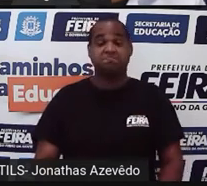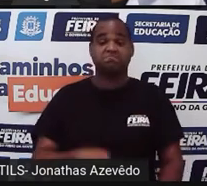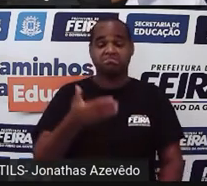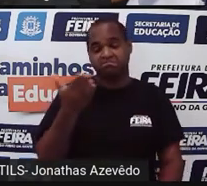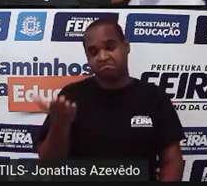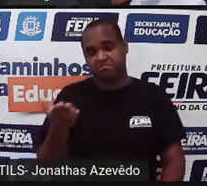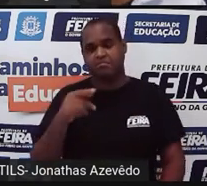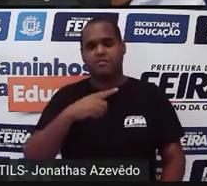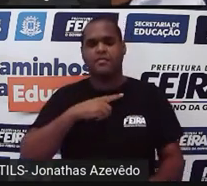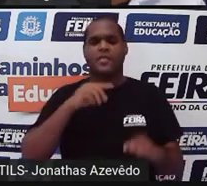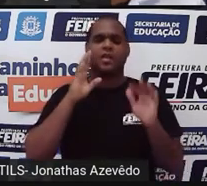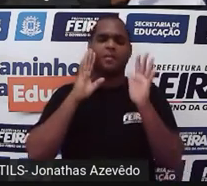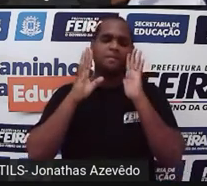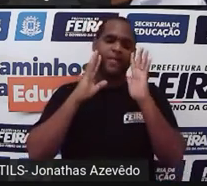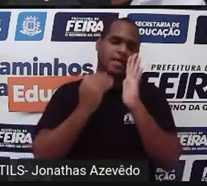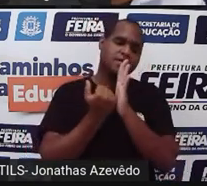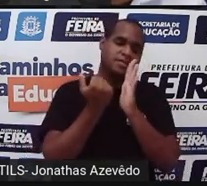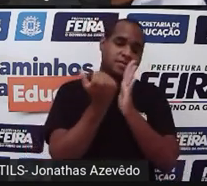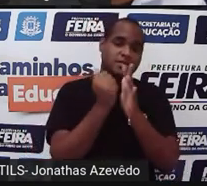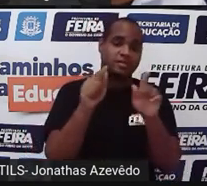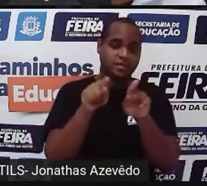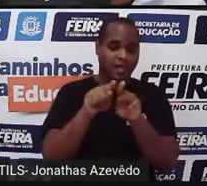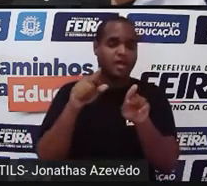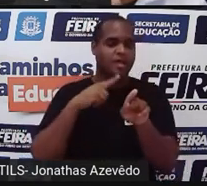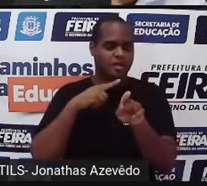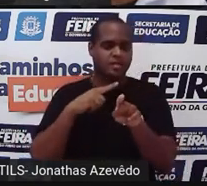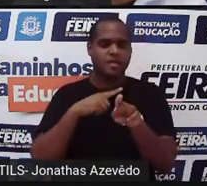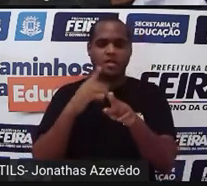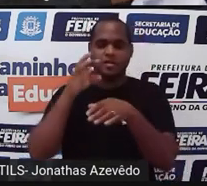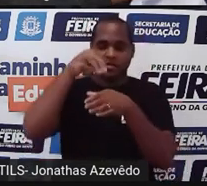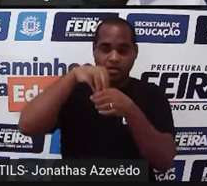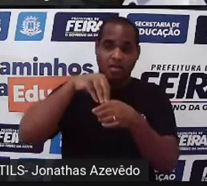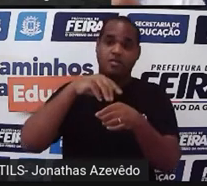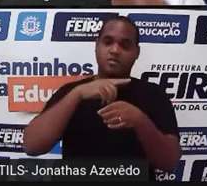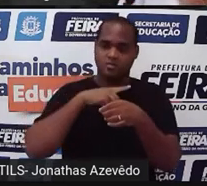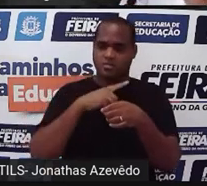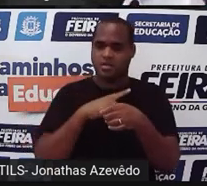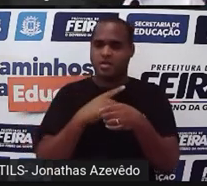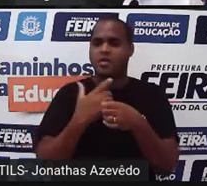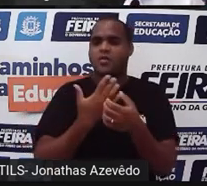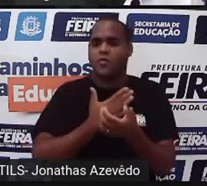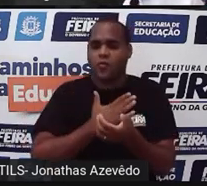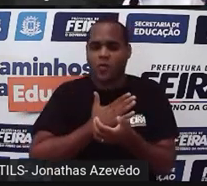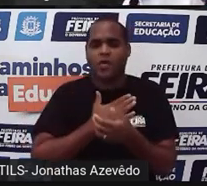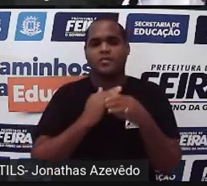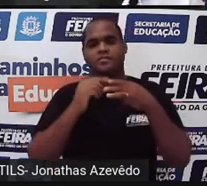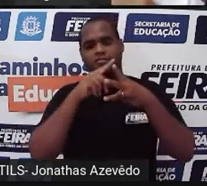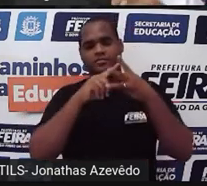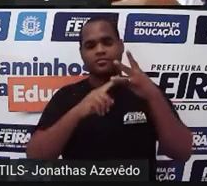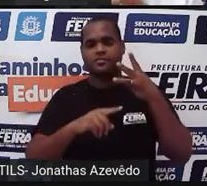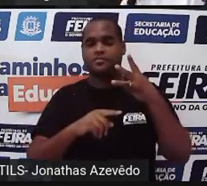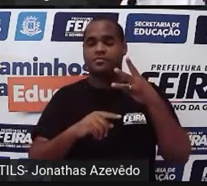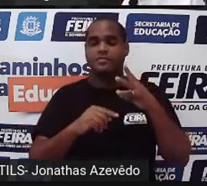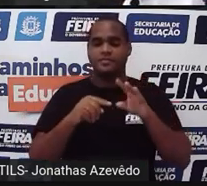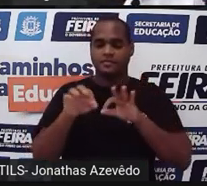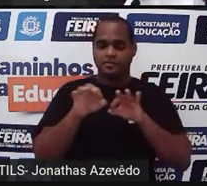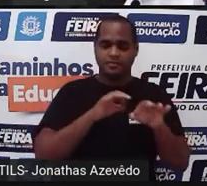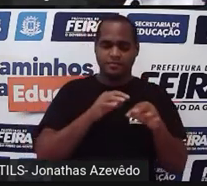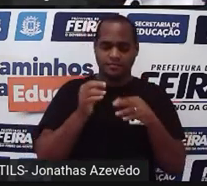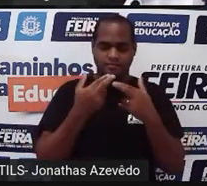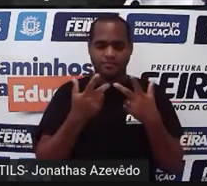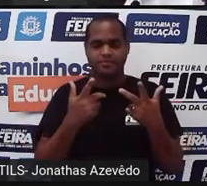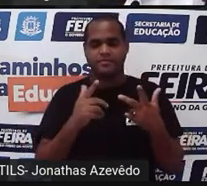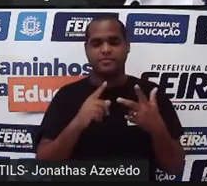Tá. Mas tem, dentro dessa situação, essas 10 que gostam das três. Então, eu vou organizar de novo